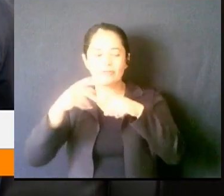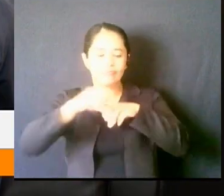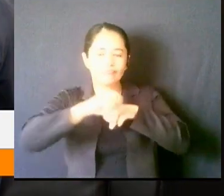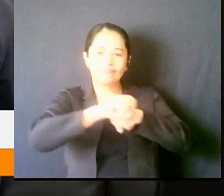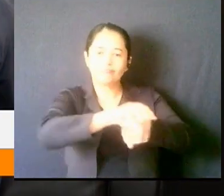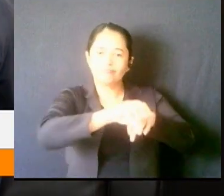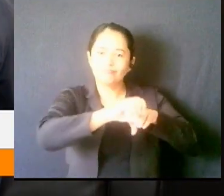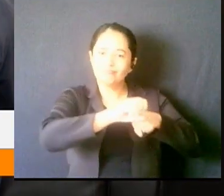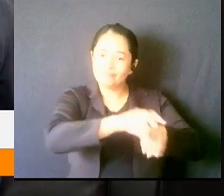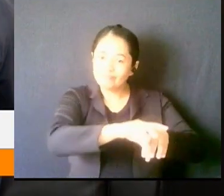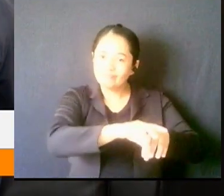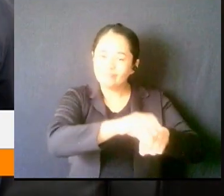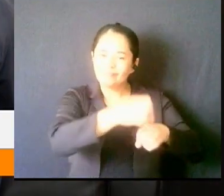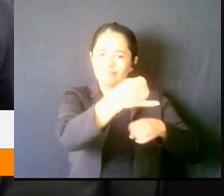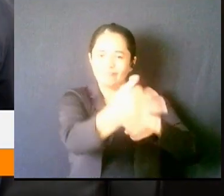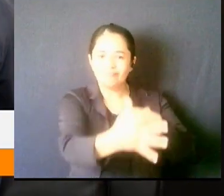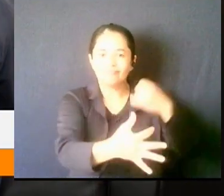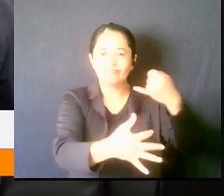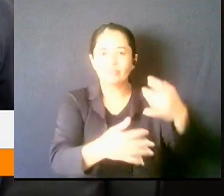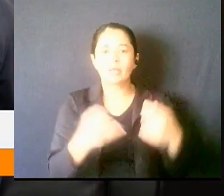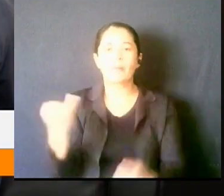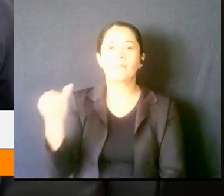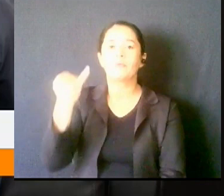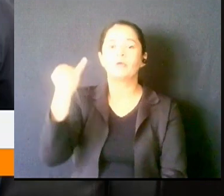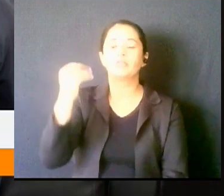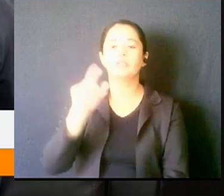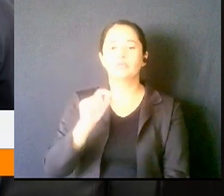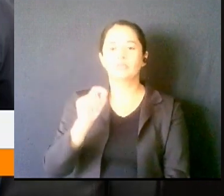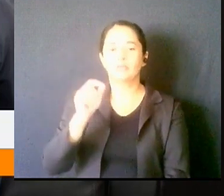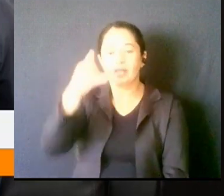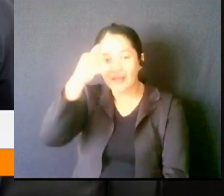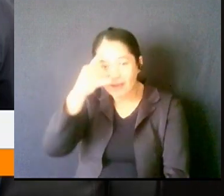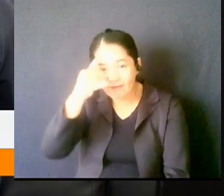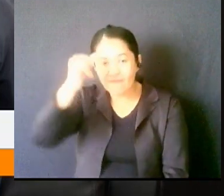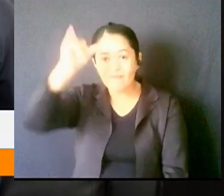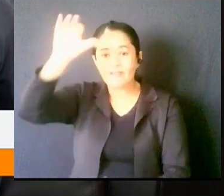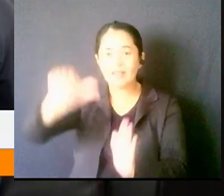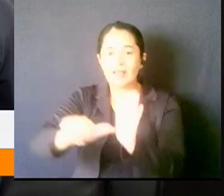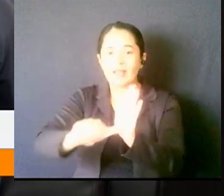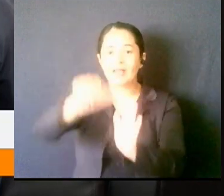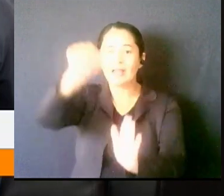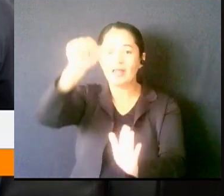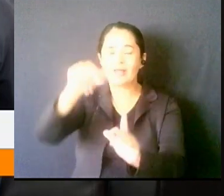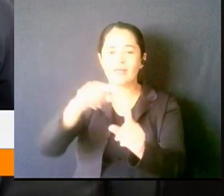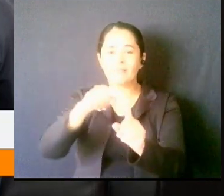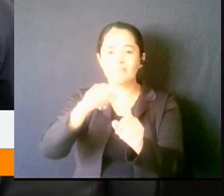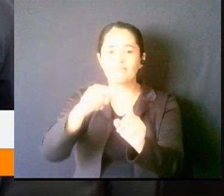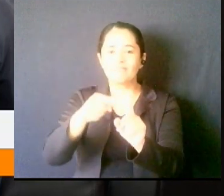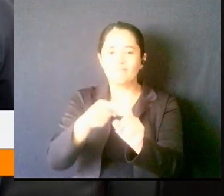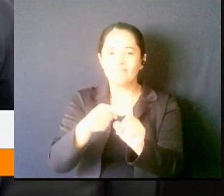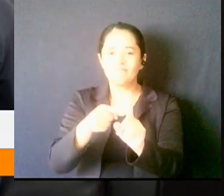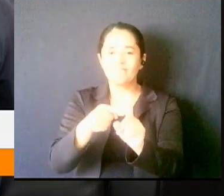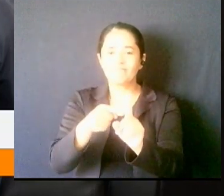é você prevenir a primeira gravidez. Isso é muito importante, né? E a prevenção da primeira gravidez, ela